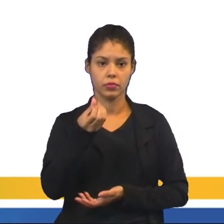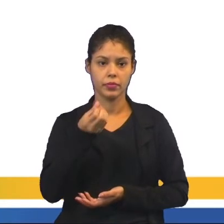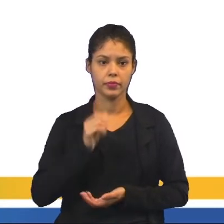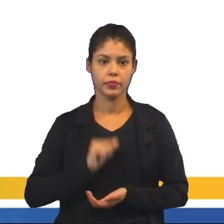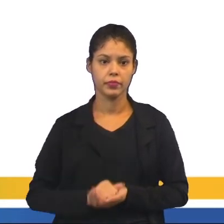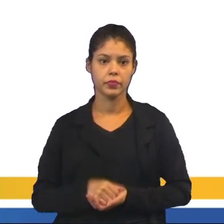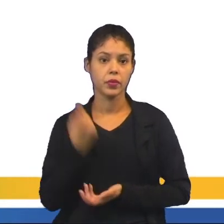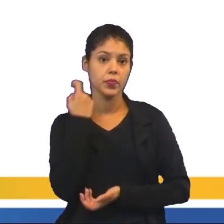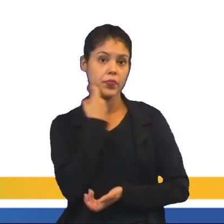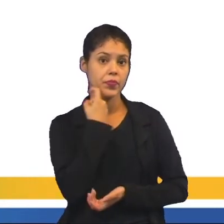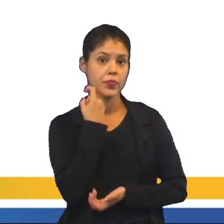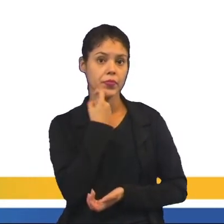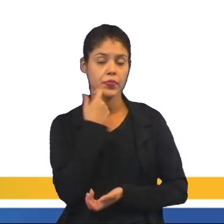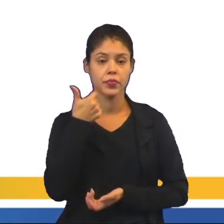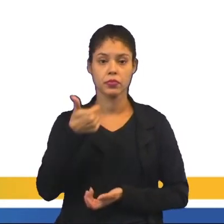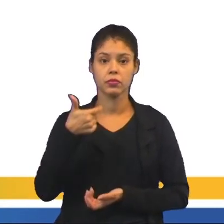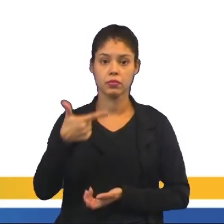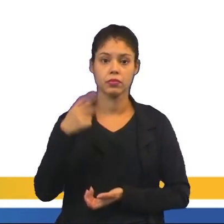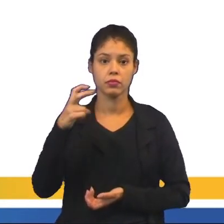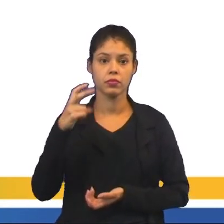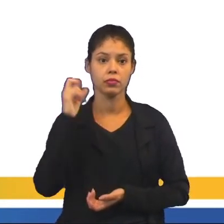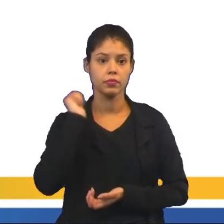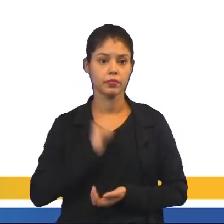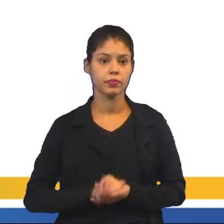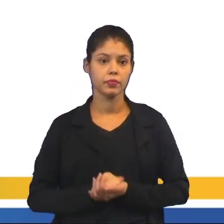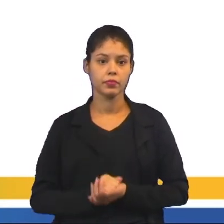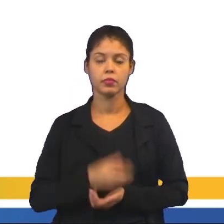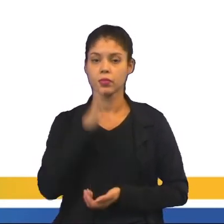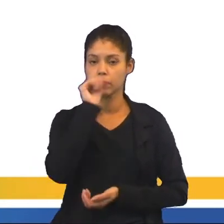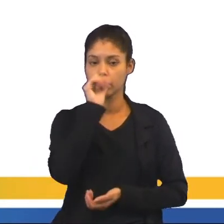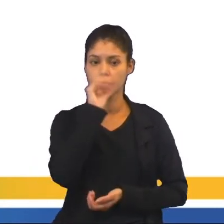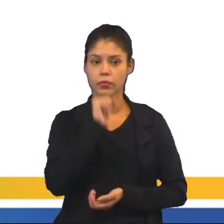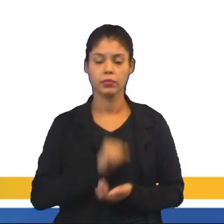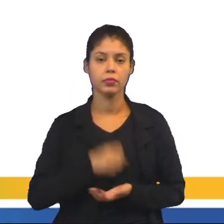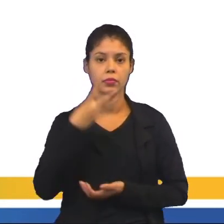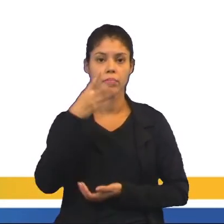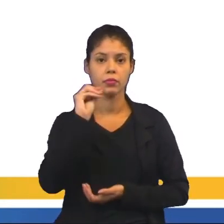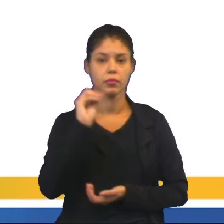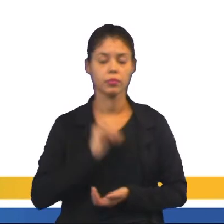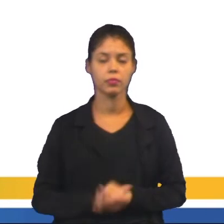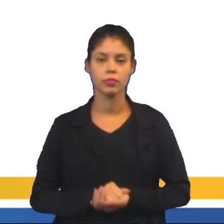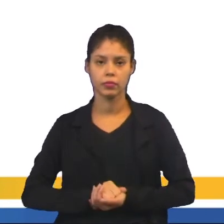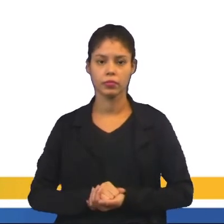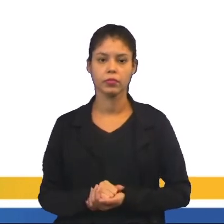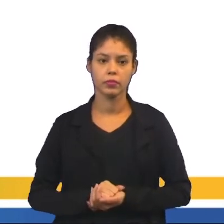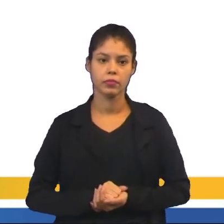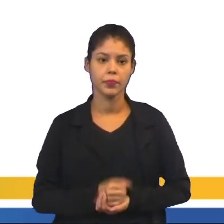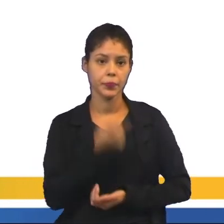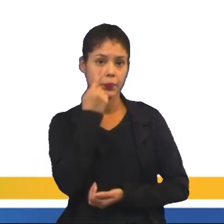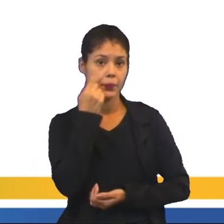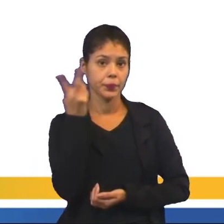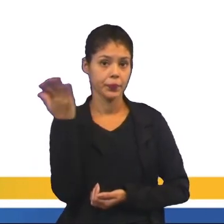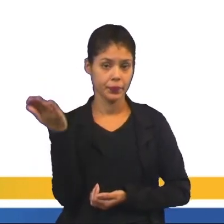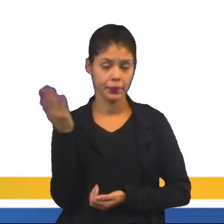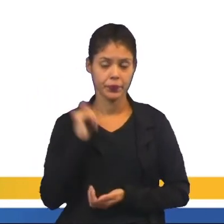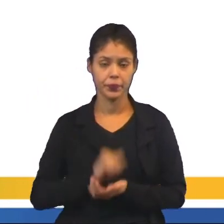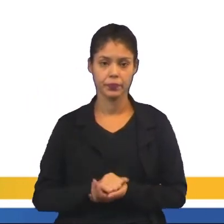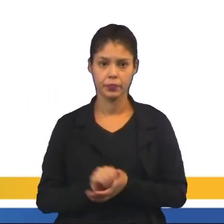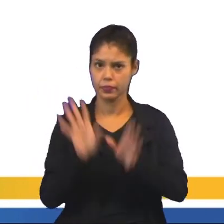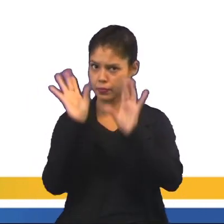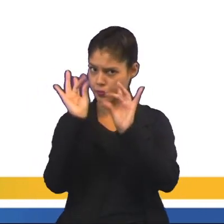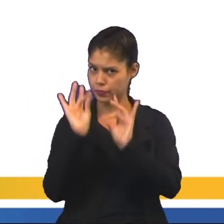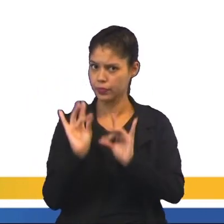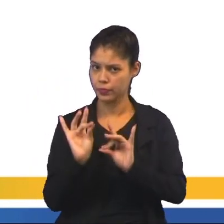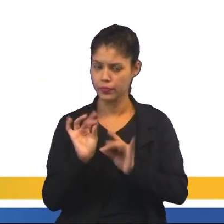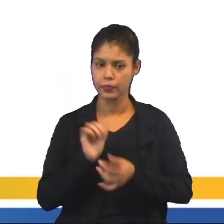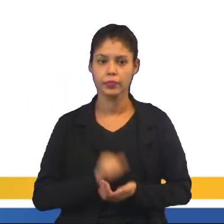quinta-feira, 16, na sexta-feira, 25 e no sábado, 30. Então, observe aí que está bem